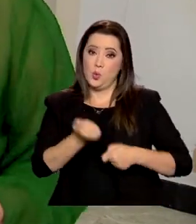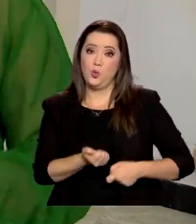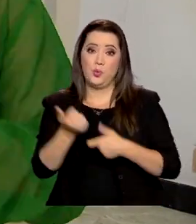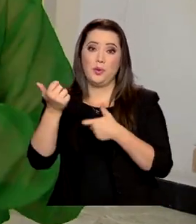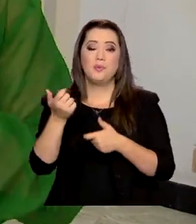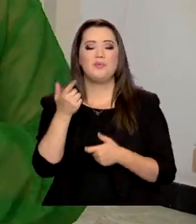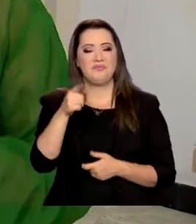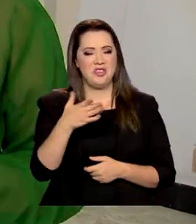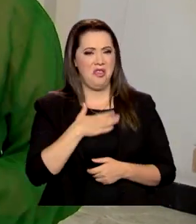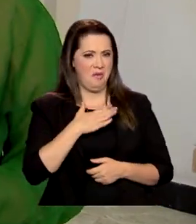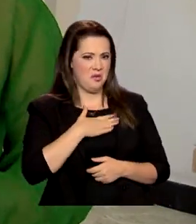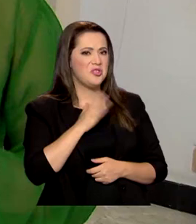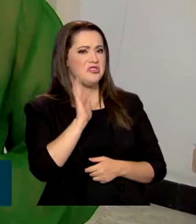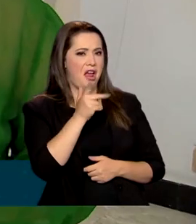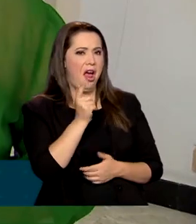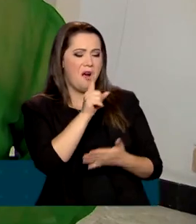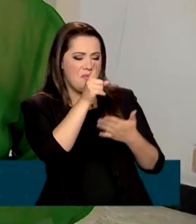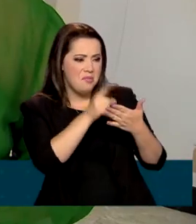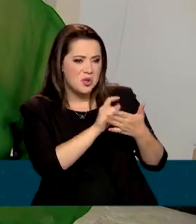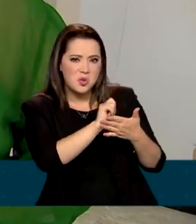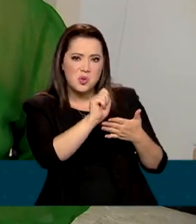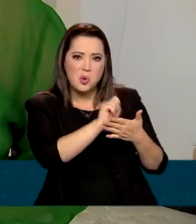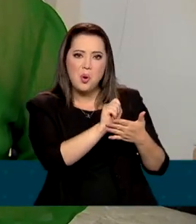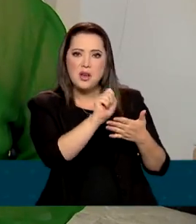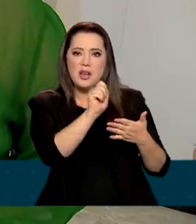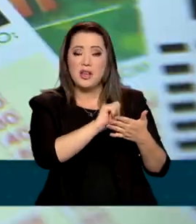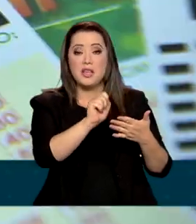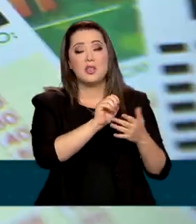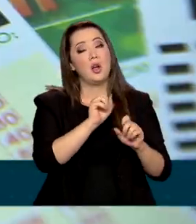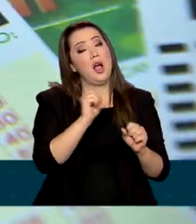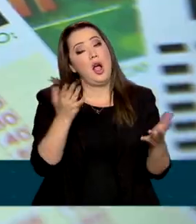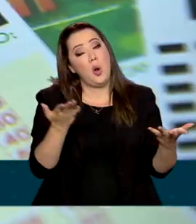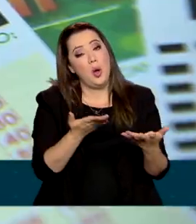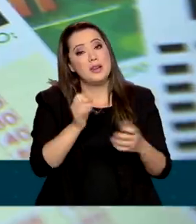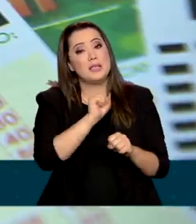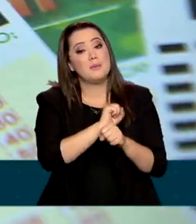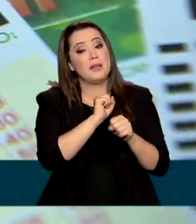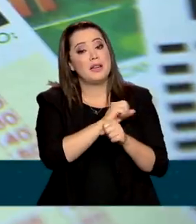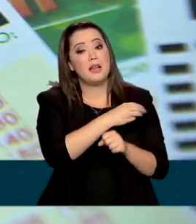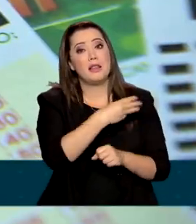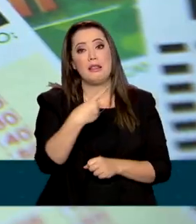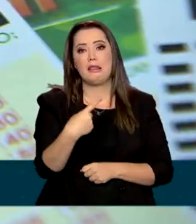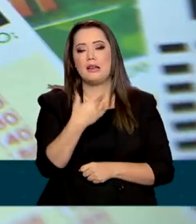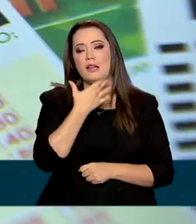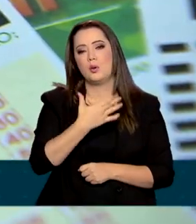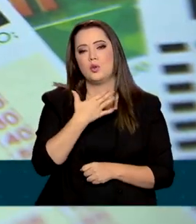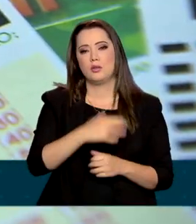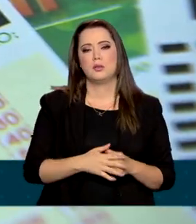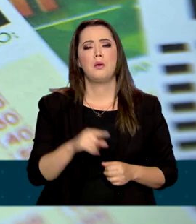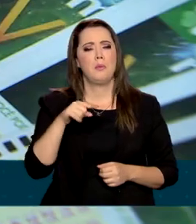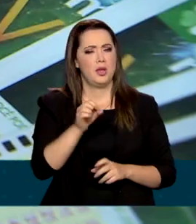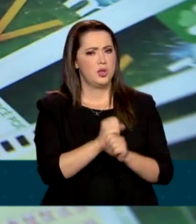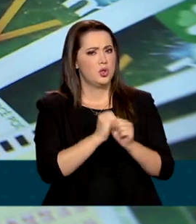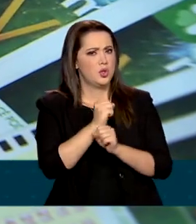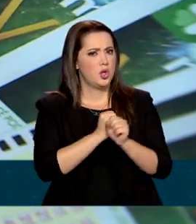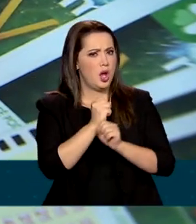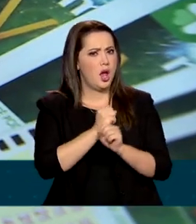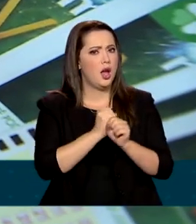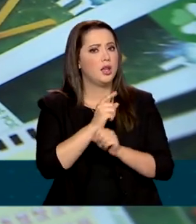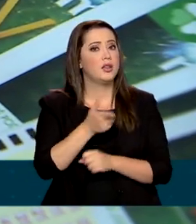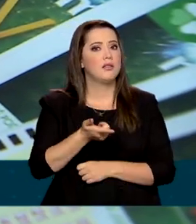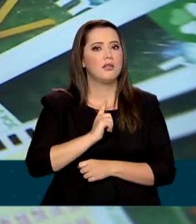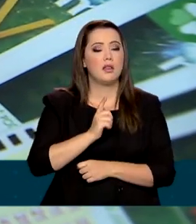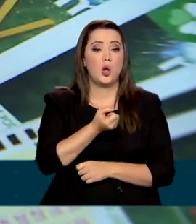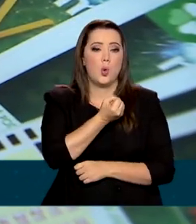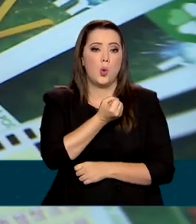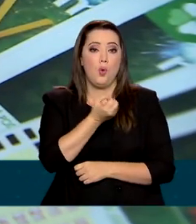Agora é só esperar o dia 31 de dezembro. Este ano, o concurso especial promete o maior prêmio